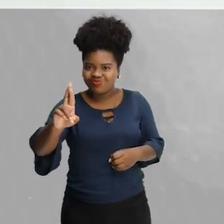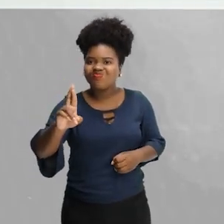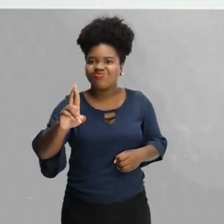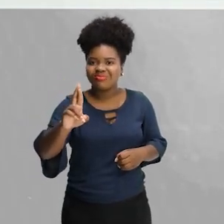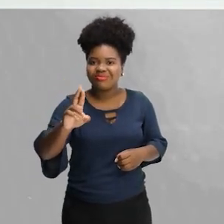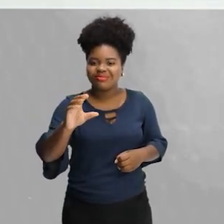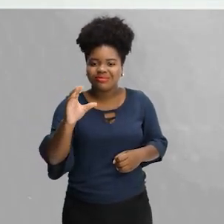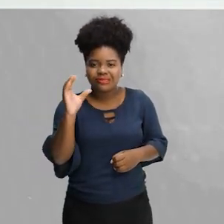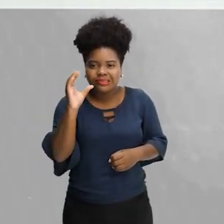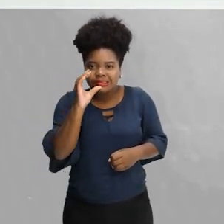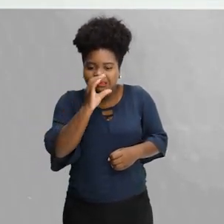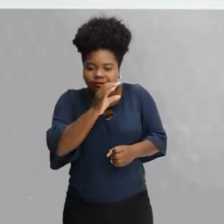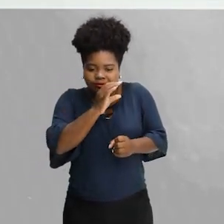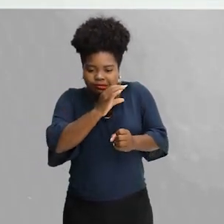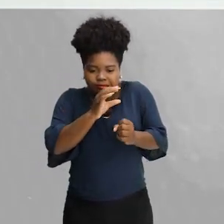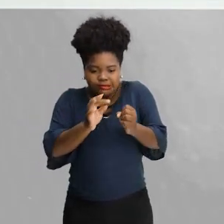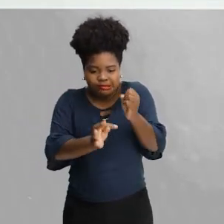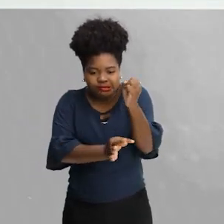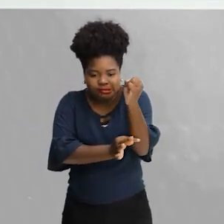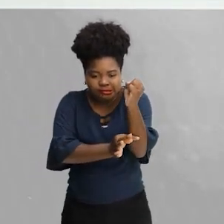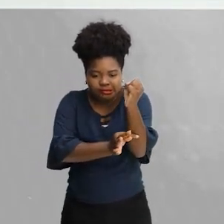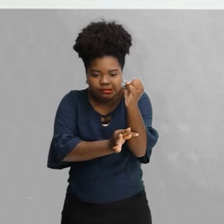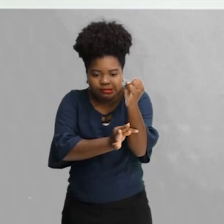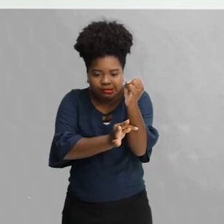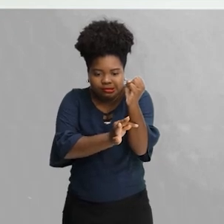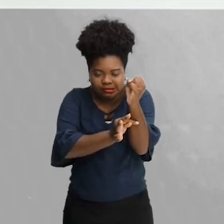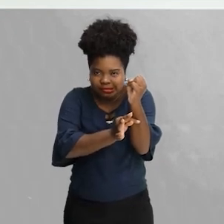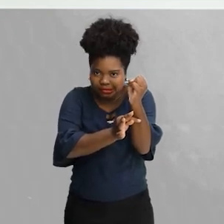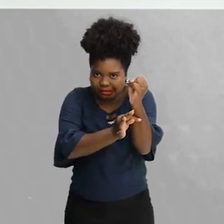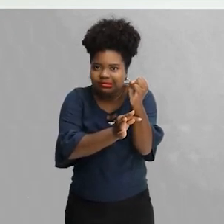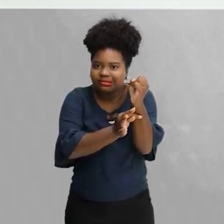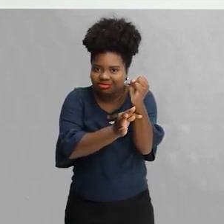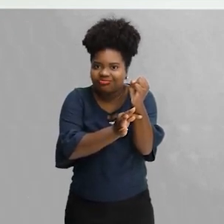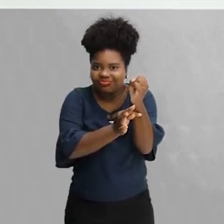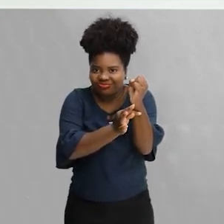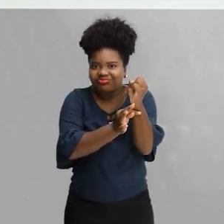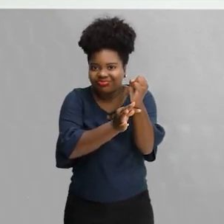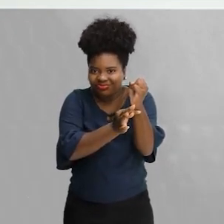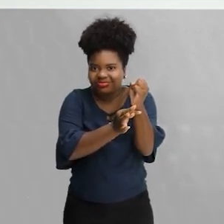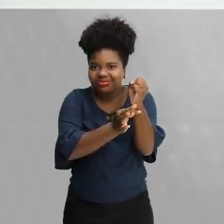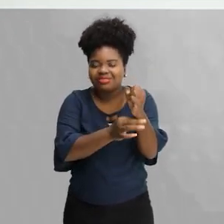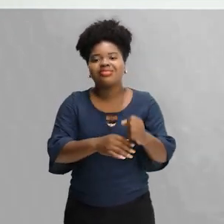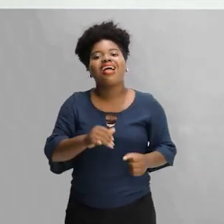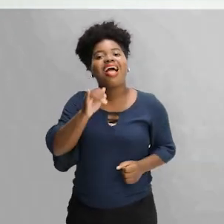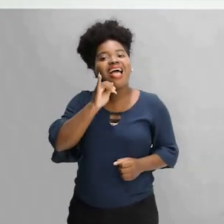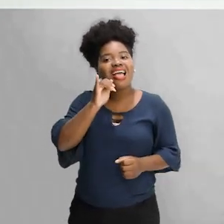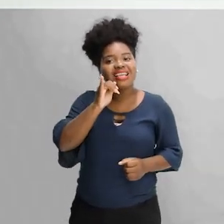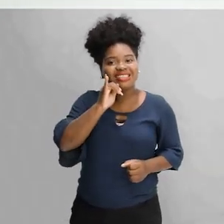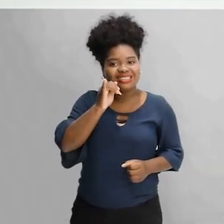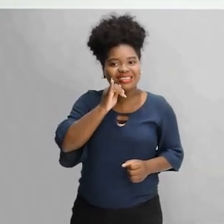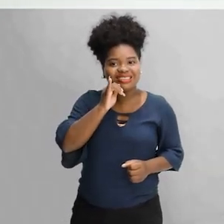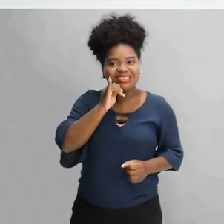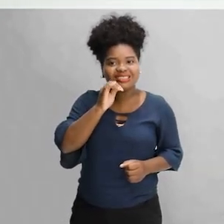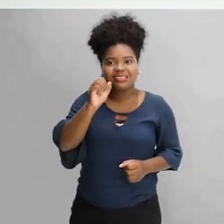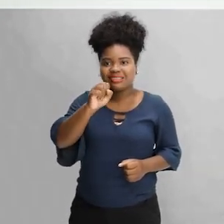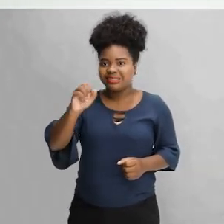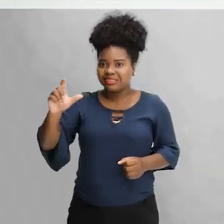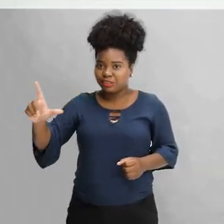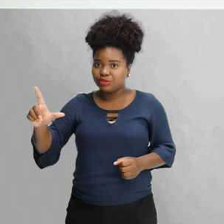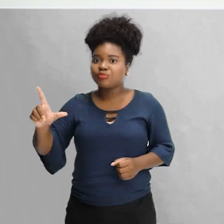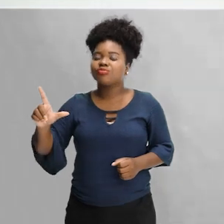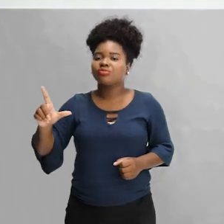as temperaturas. Então, por exemplo, São Luís e Balsas. Você que está em Balsas, um grande abraço a todos vocês, pessoal de